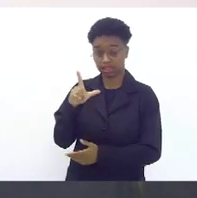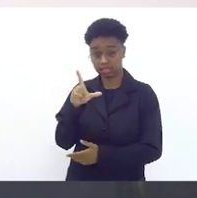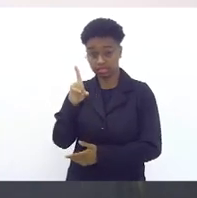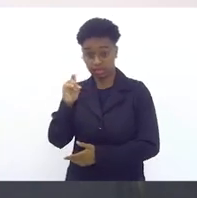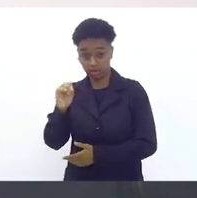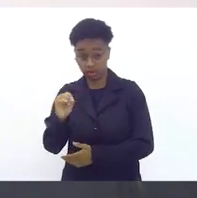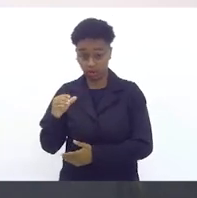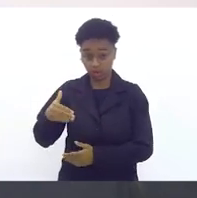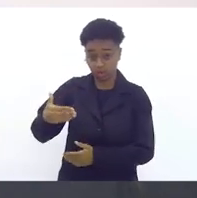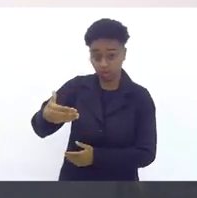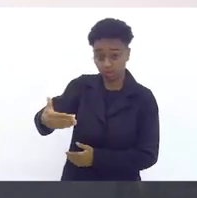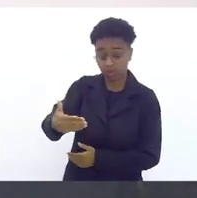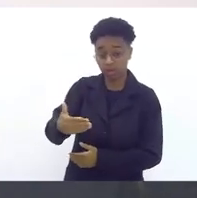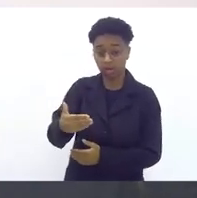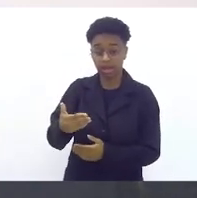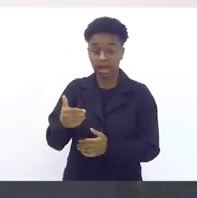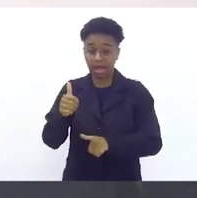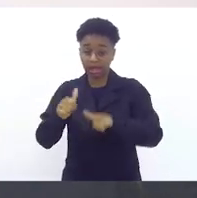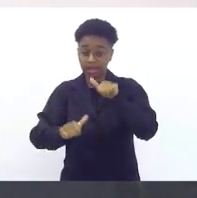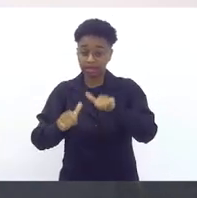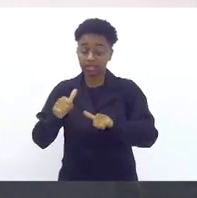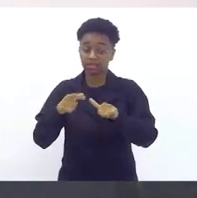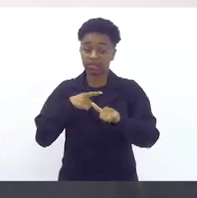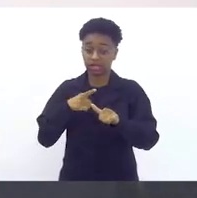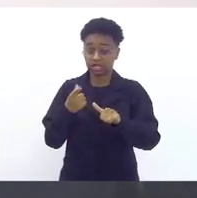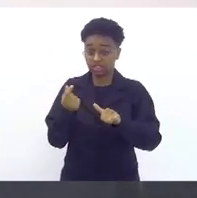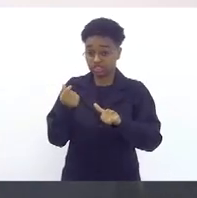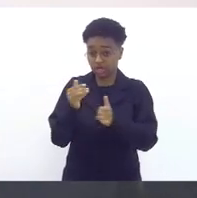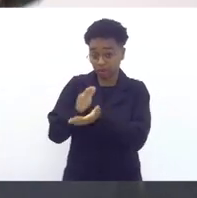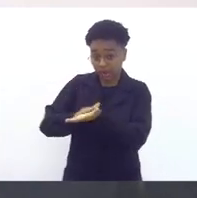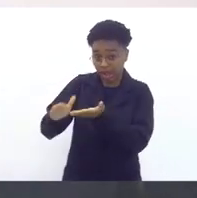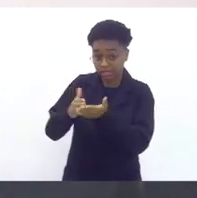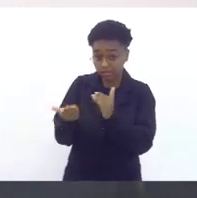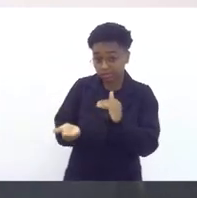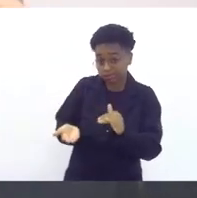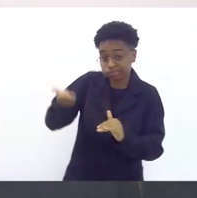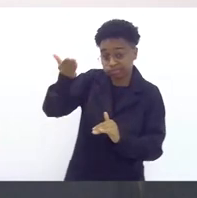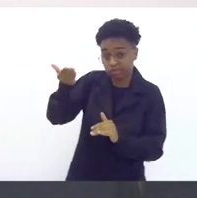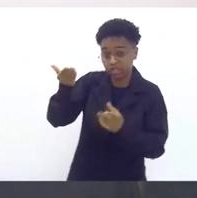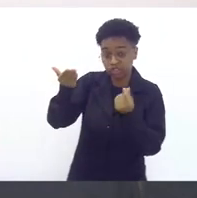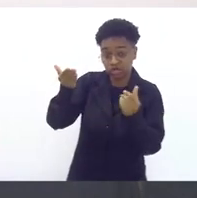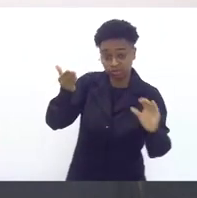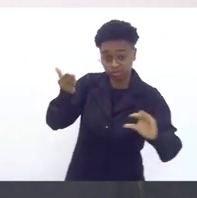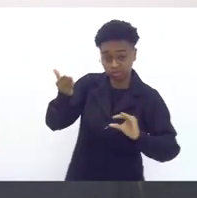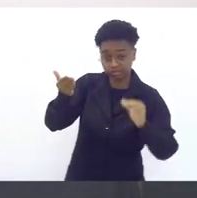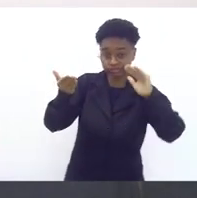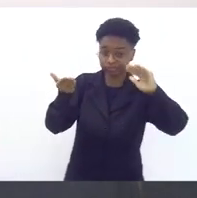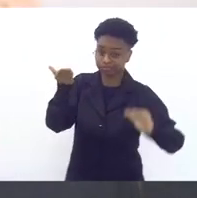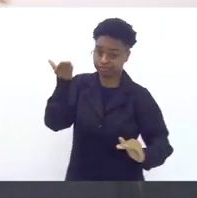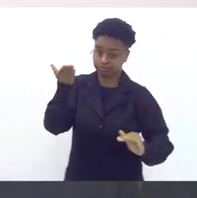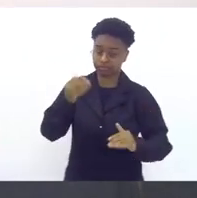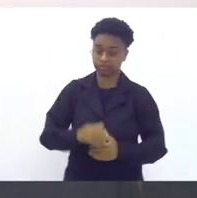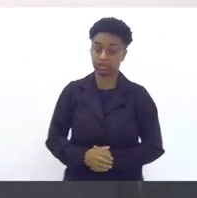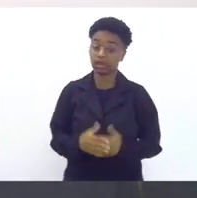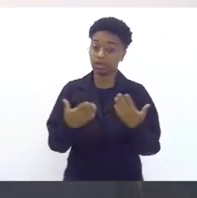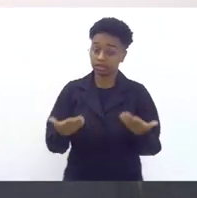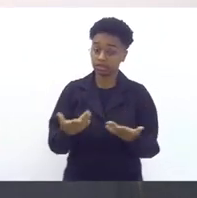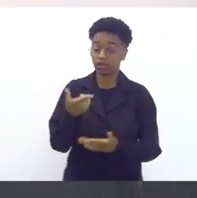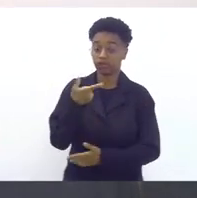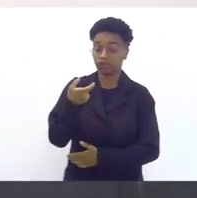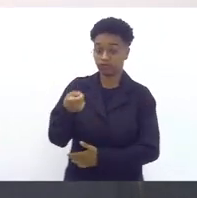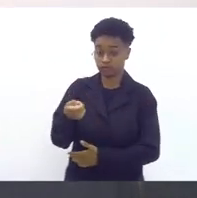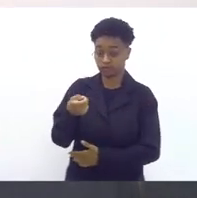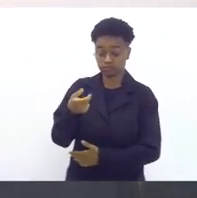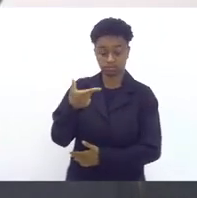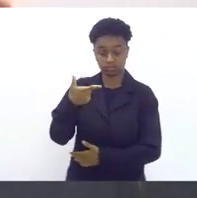têm previsão da despesa ser maior que a receita. Em 24, 3,6, depois